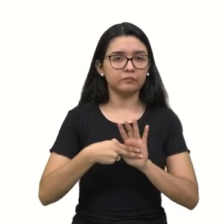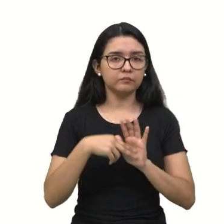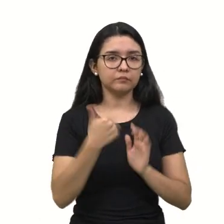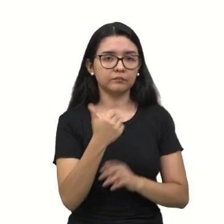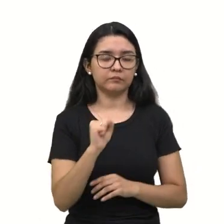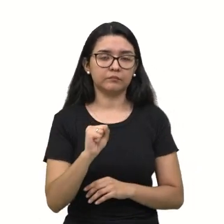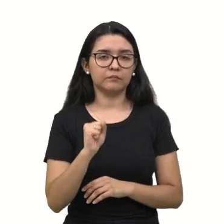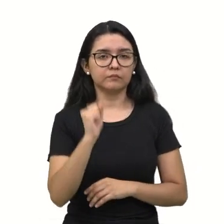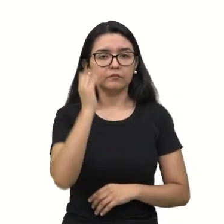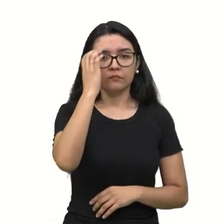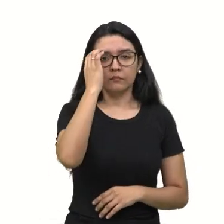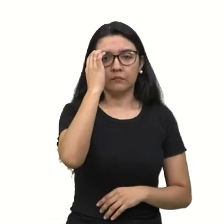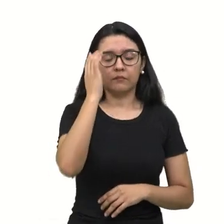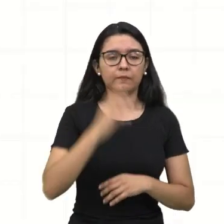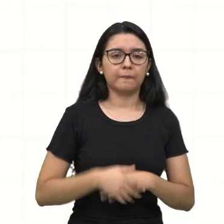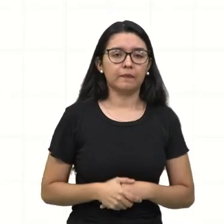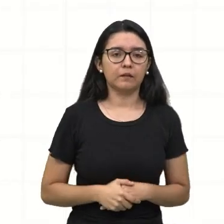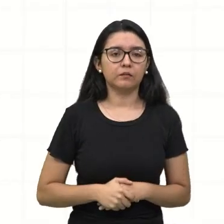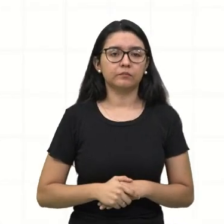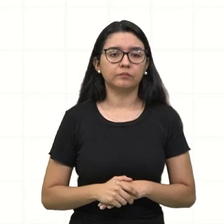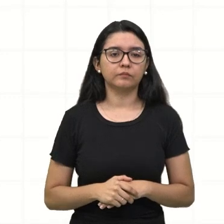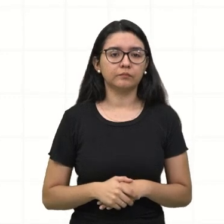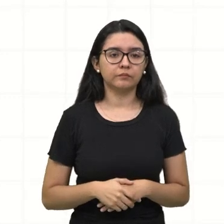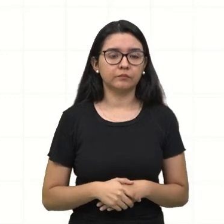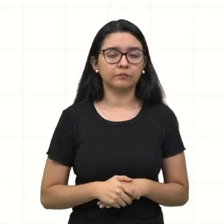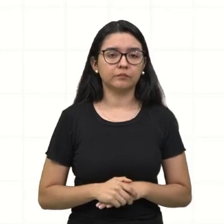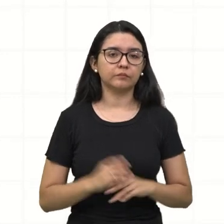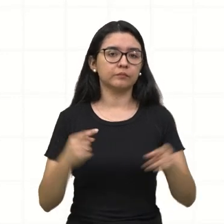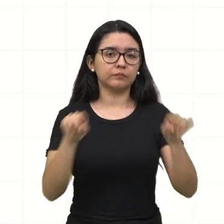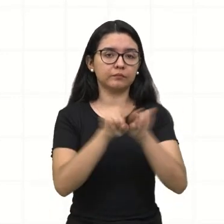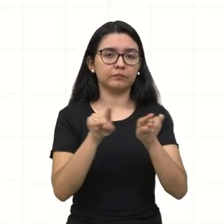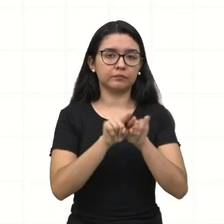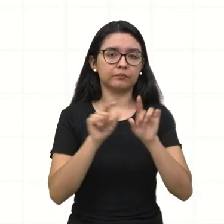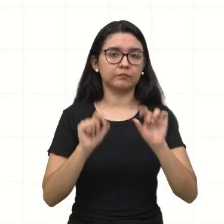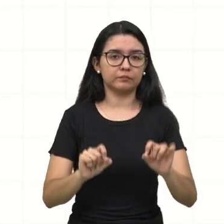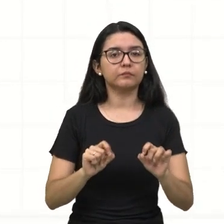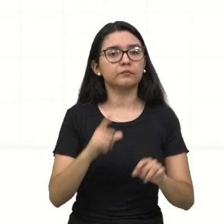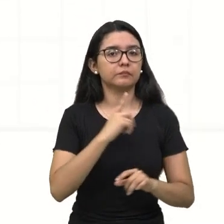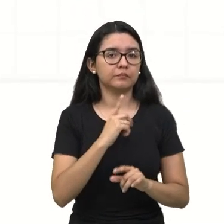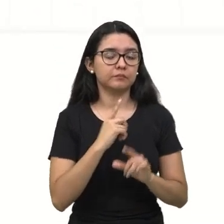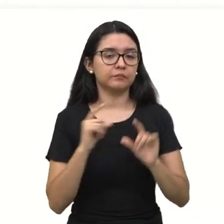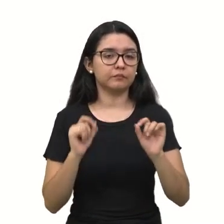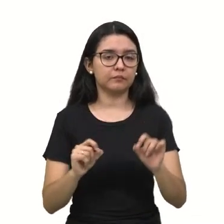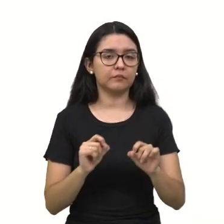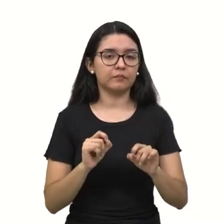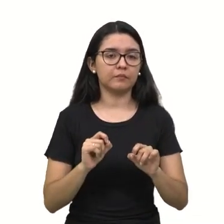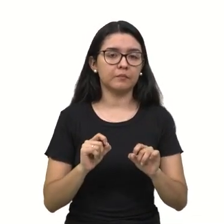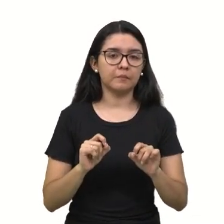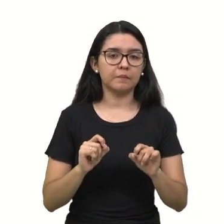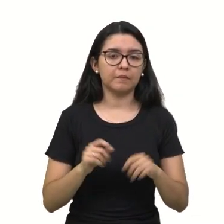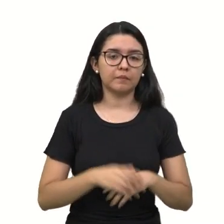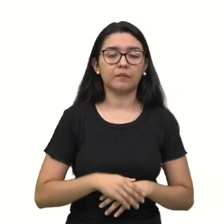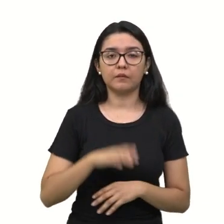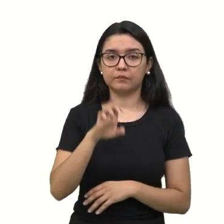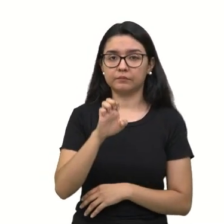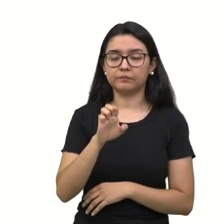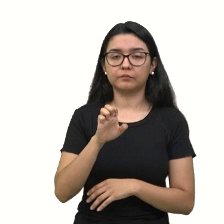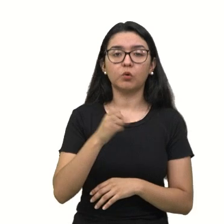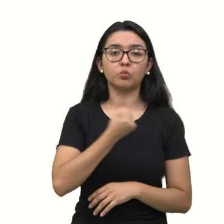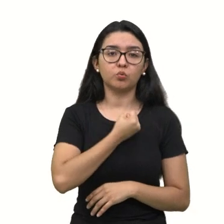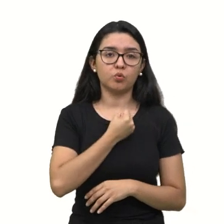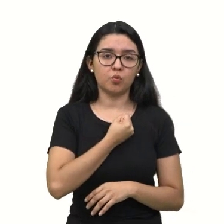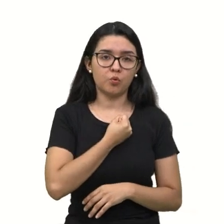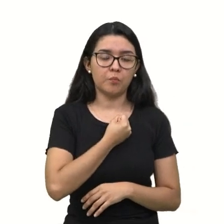como resultado o 18. Também temos, né, elemento neutro. Se você